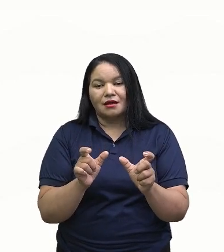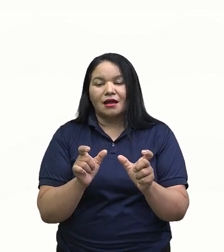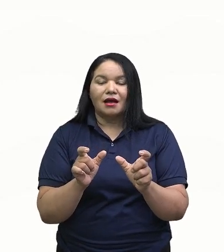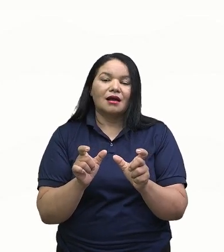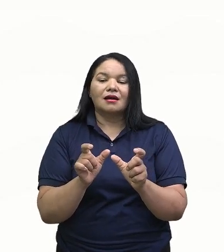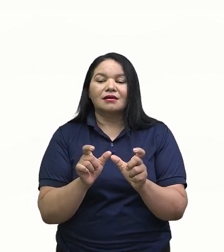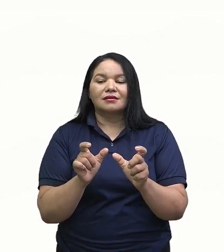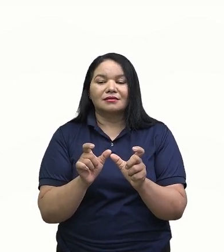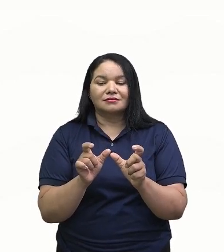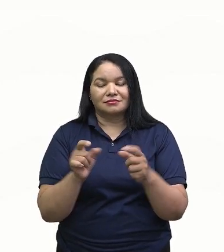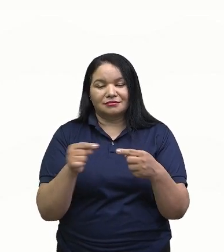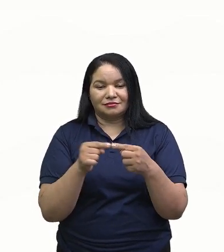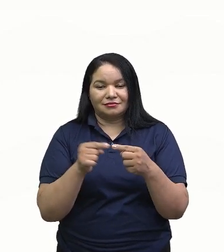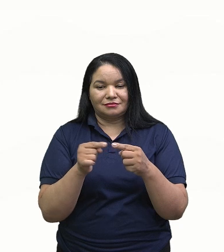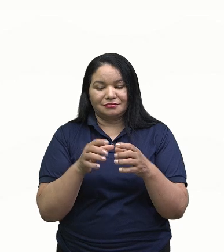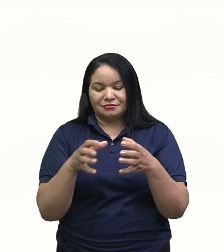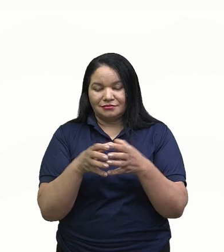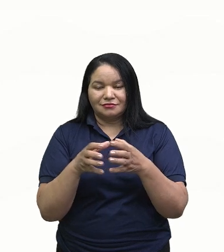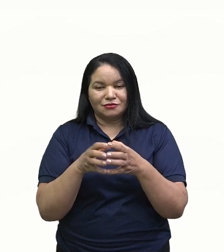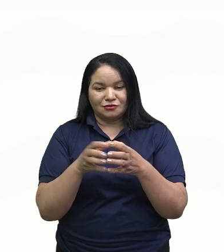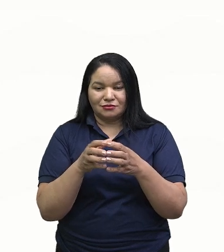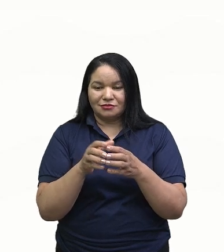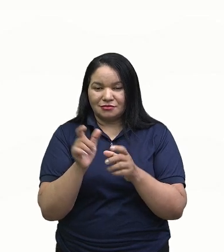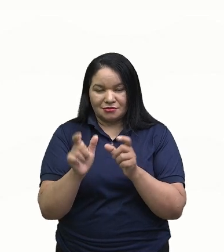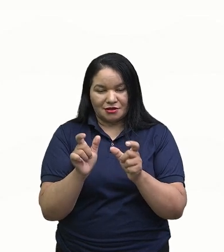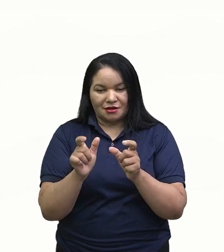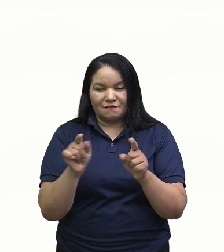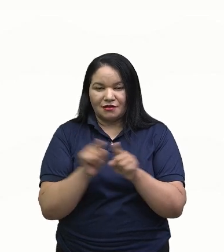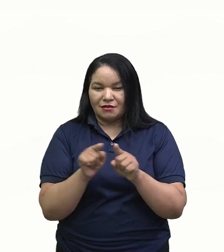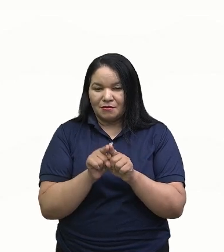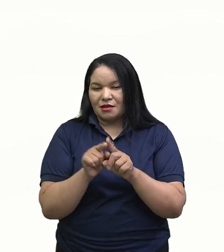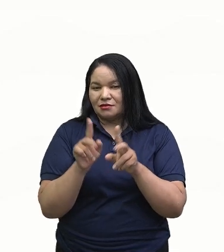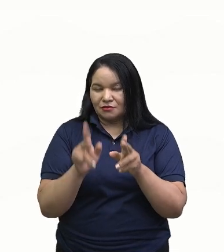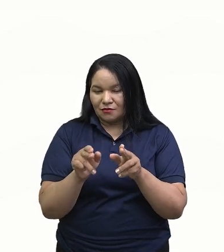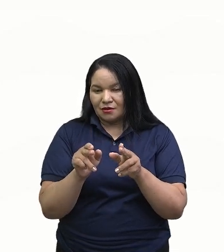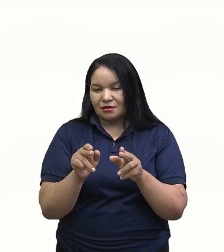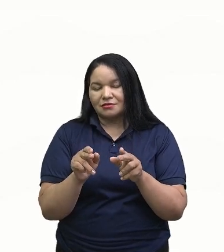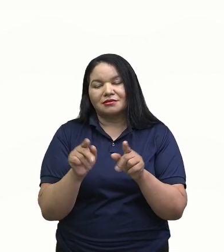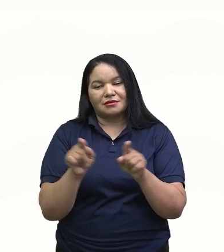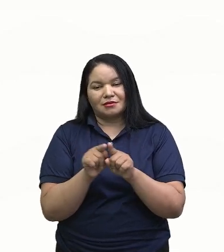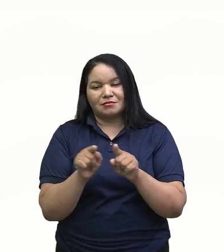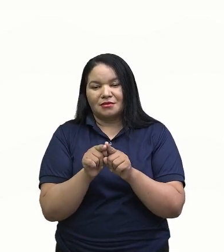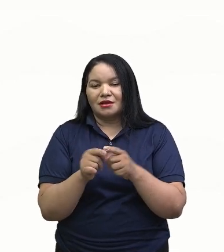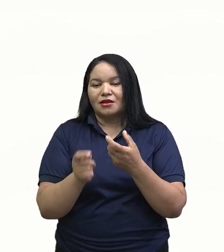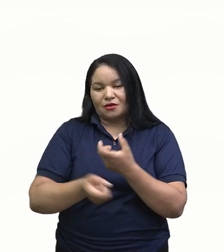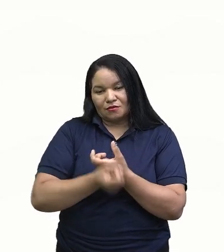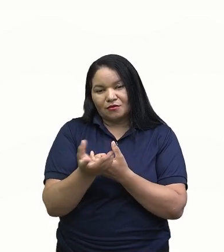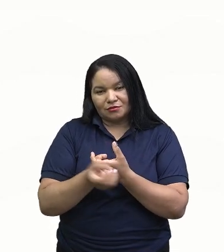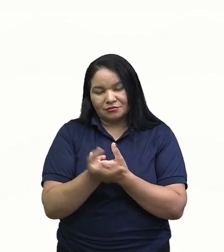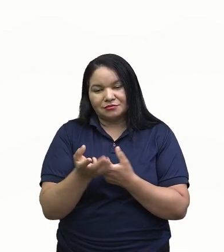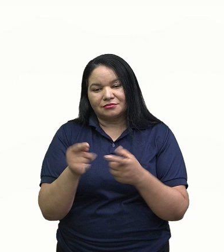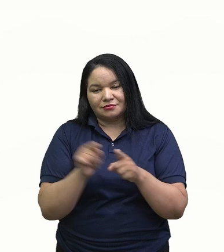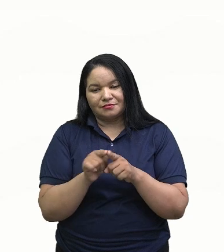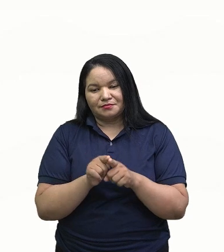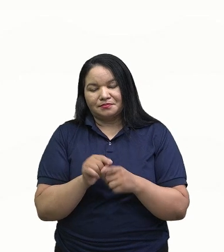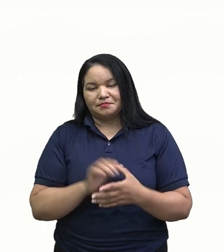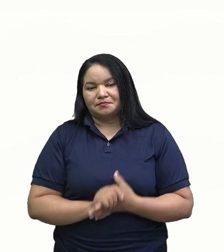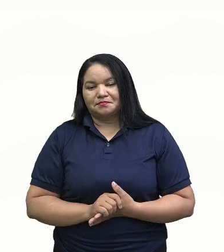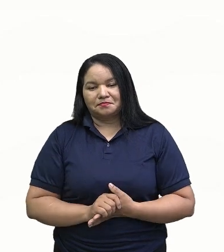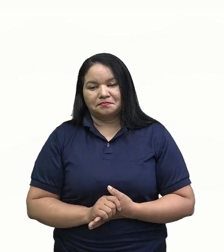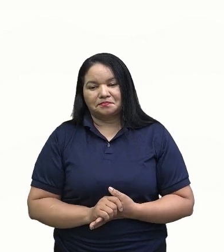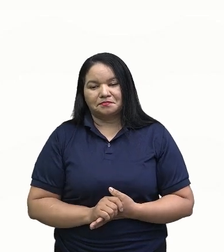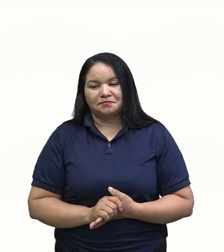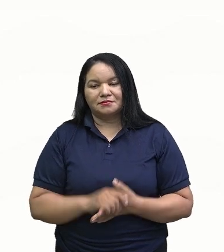elementos da mesma classe. Então, eu vou ter duas preposições para poder acontecer a locução prepositiva, tá? Antes